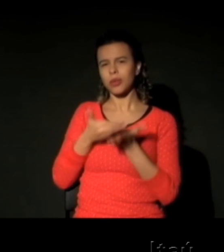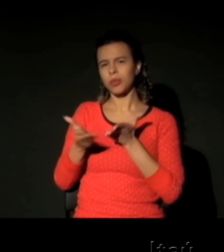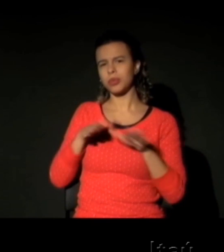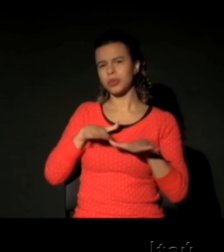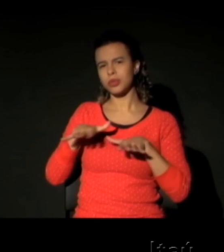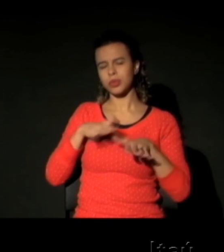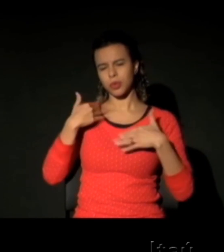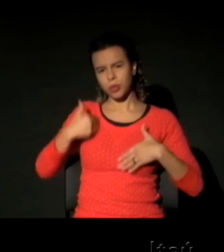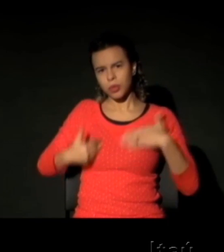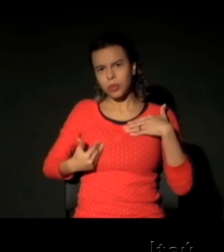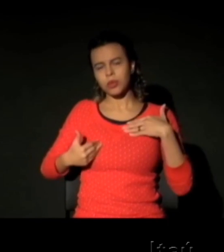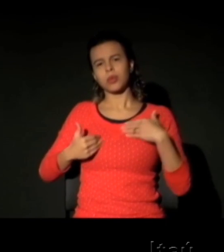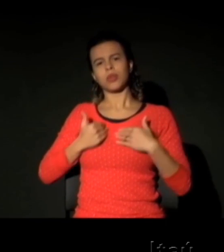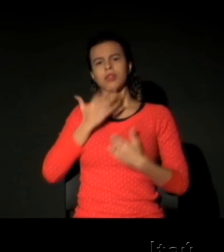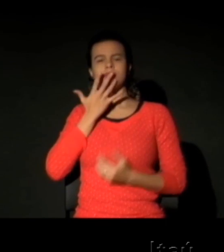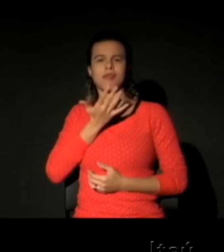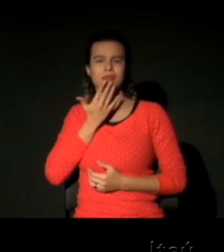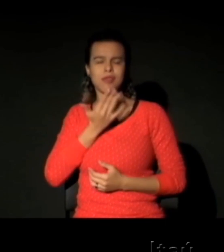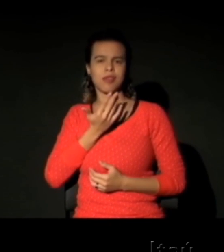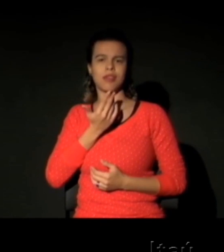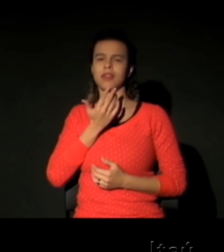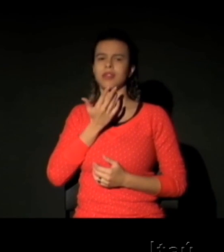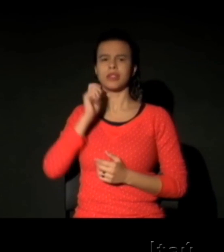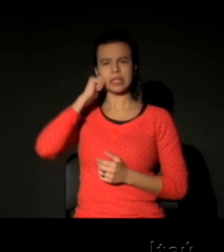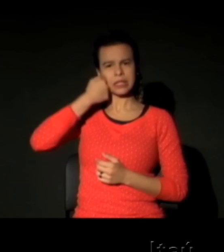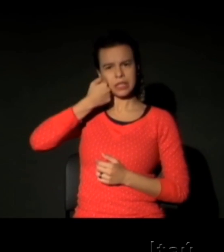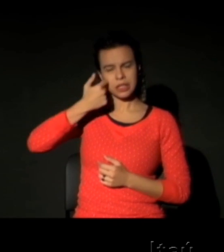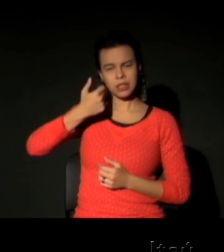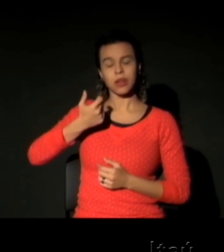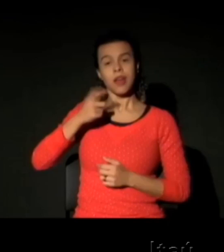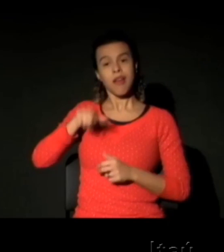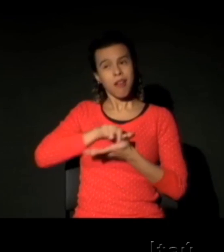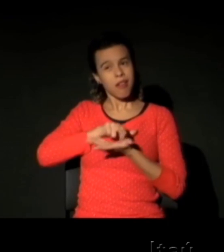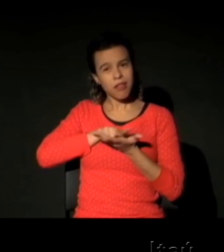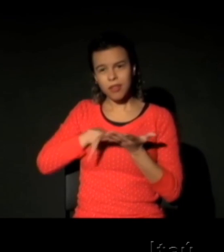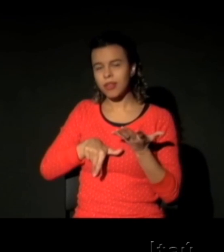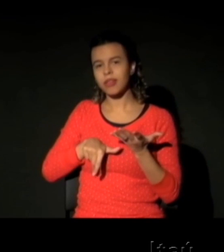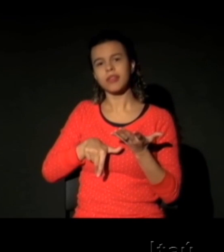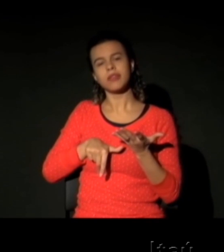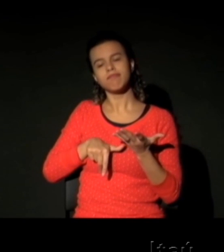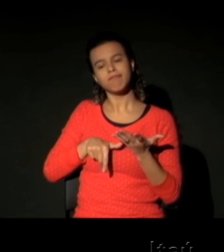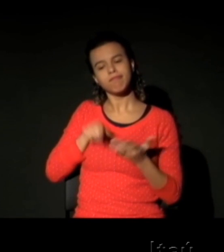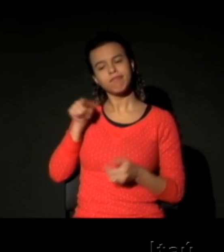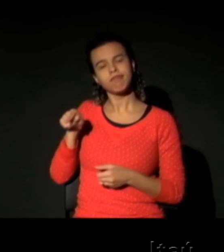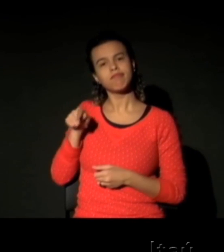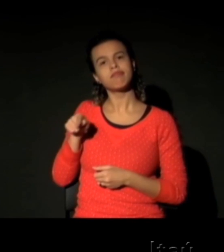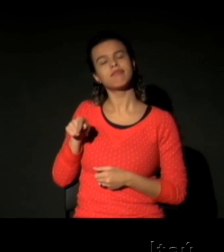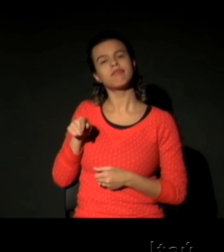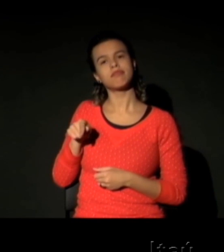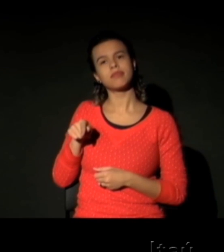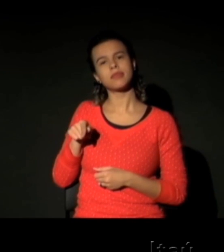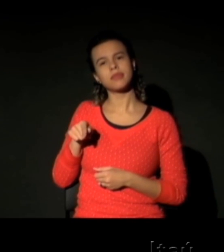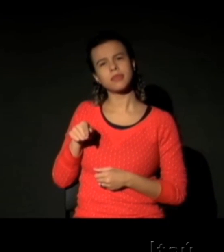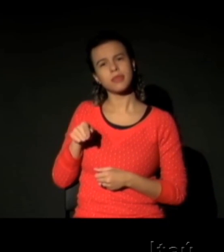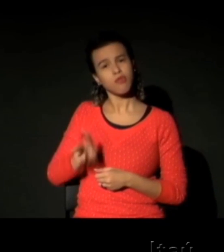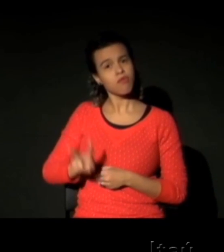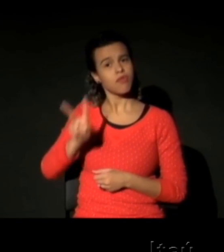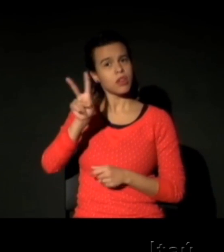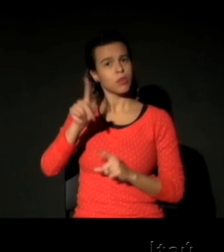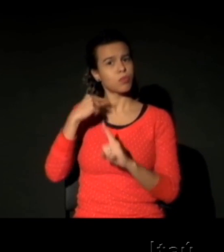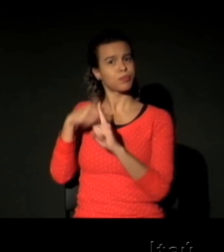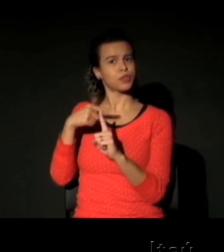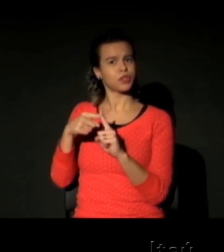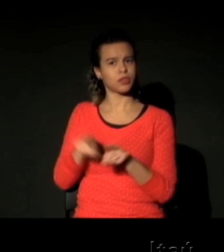questão do corpo da cor da negritude como algo algo eh eh valorado